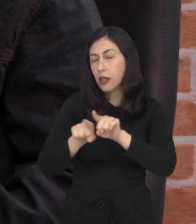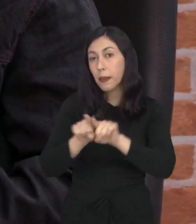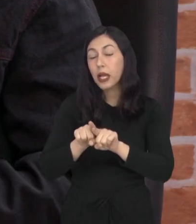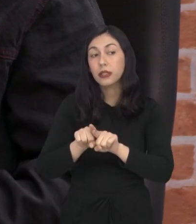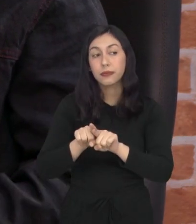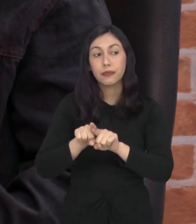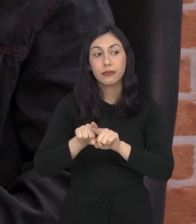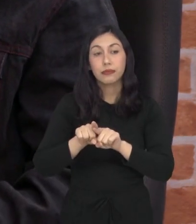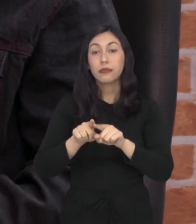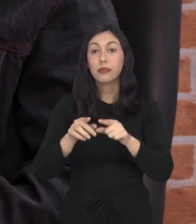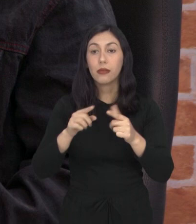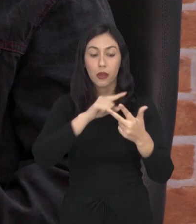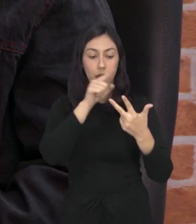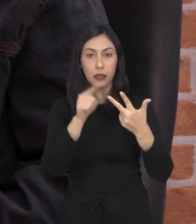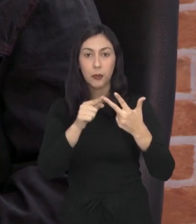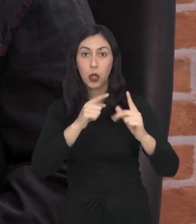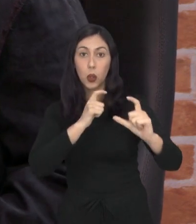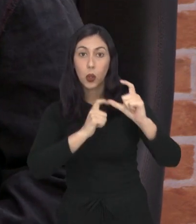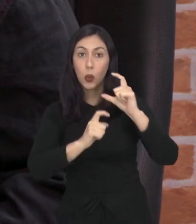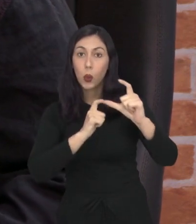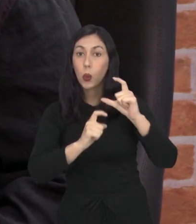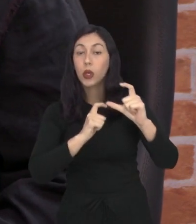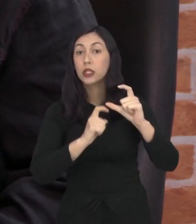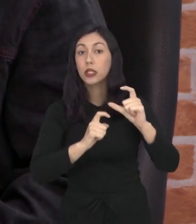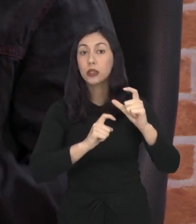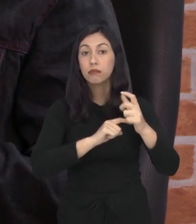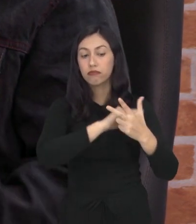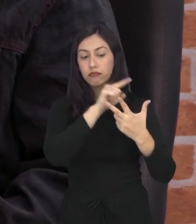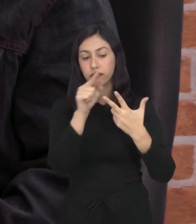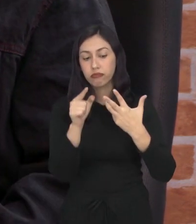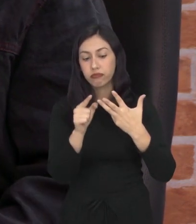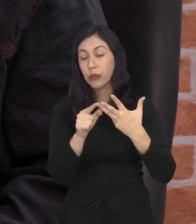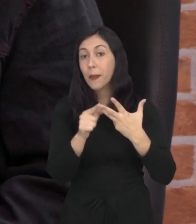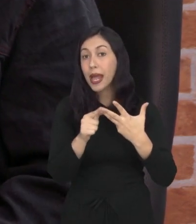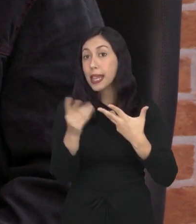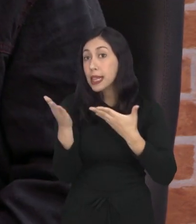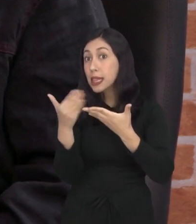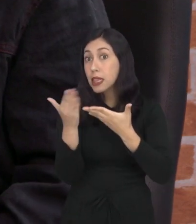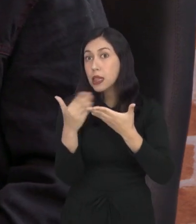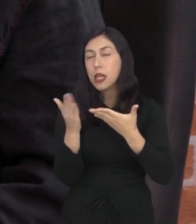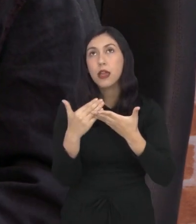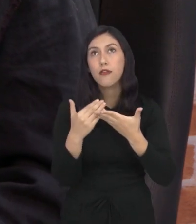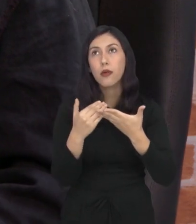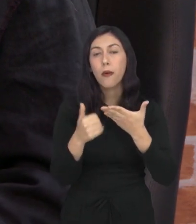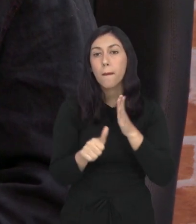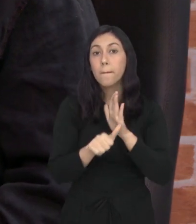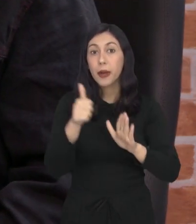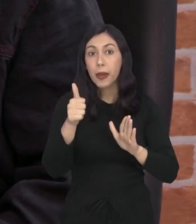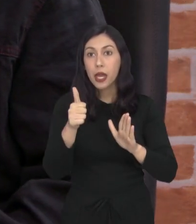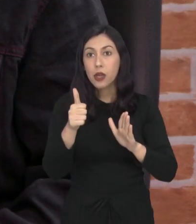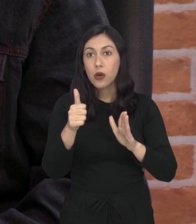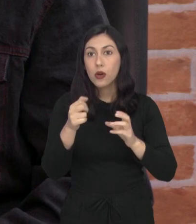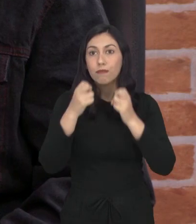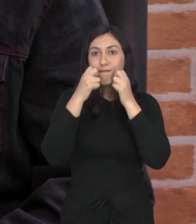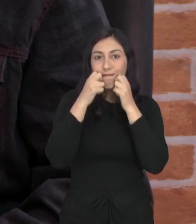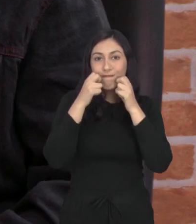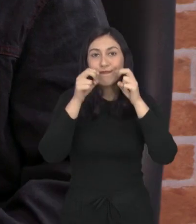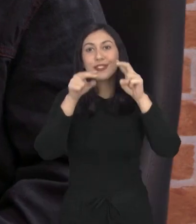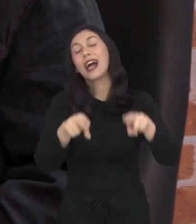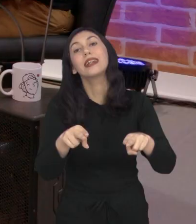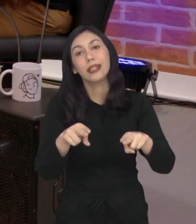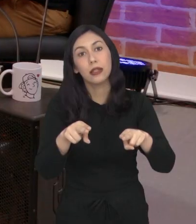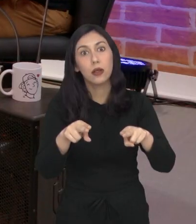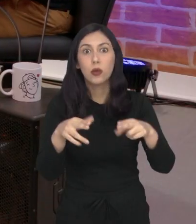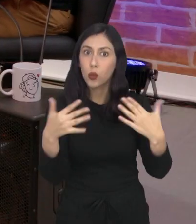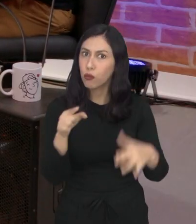televisão também incluso nisso. Depois eu fui pros quadrinhos. Depois eu comecei a ler alguns livros. E meu primeiro livro de fantasia foi As Crônicas de Nárnia.